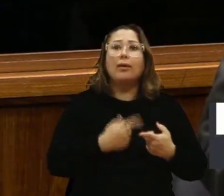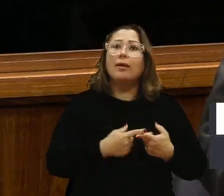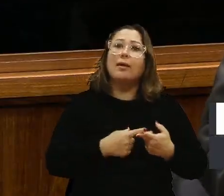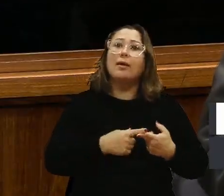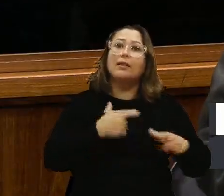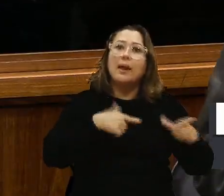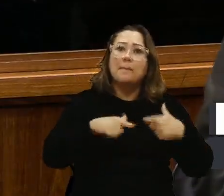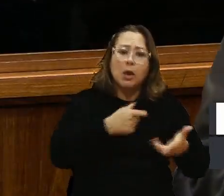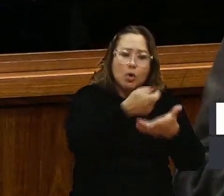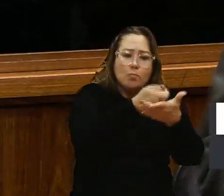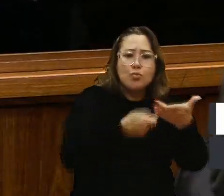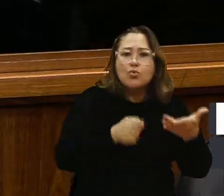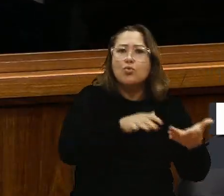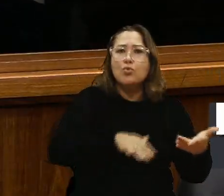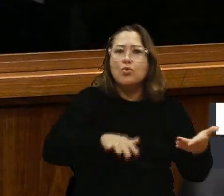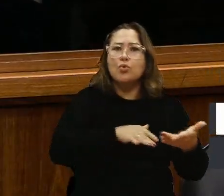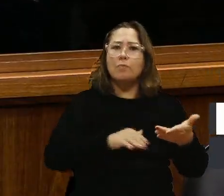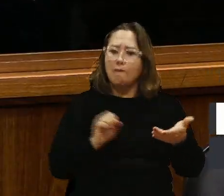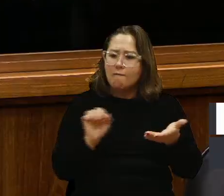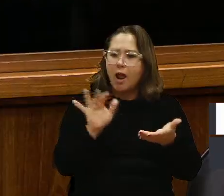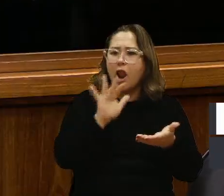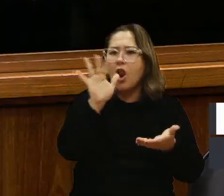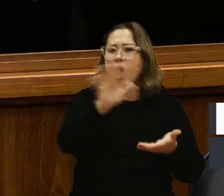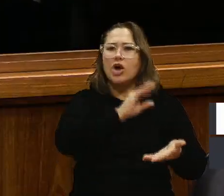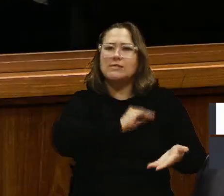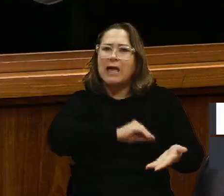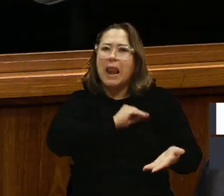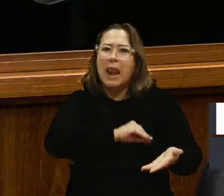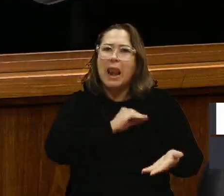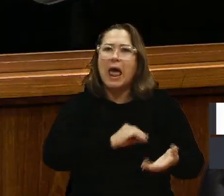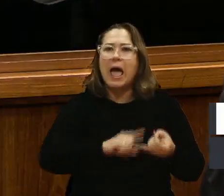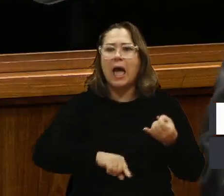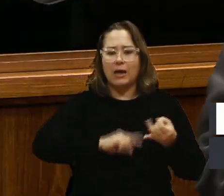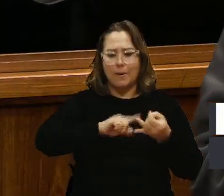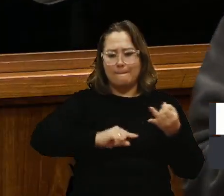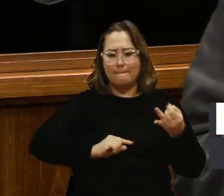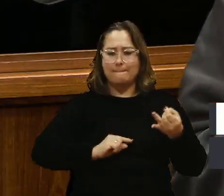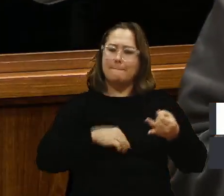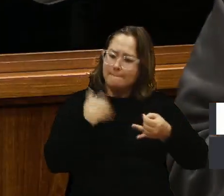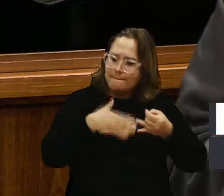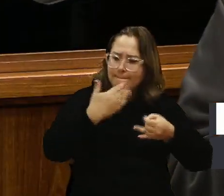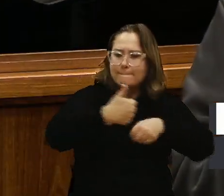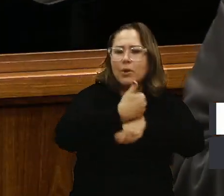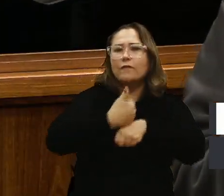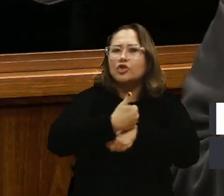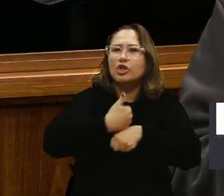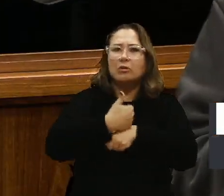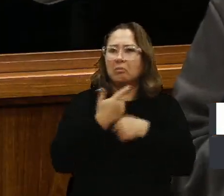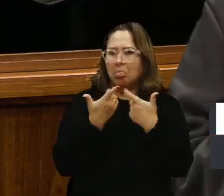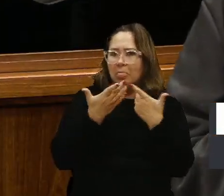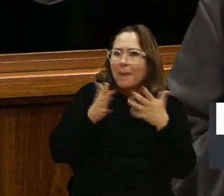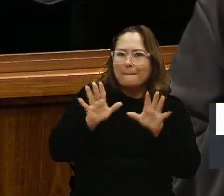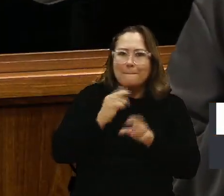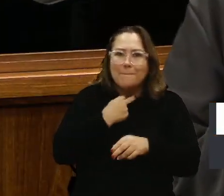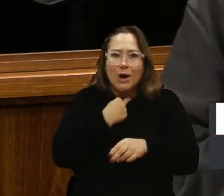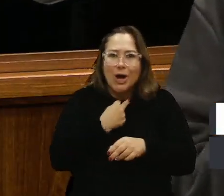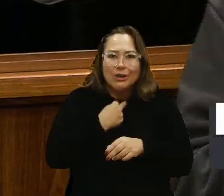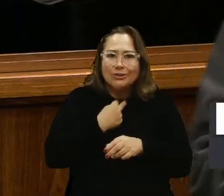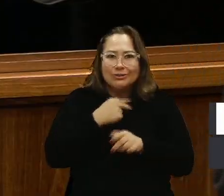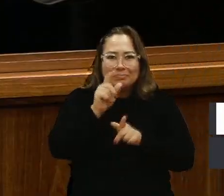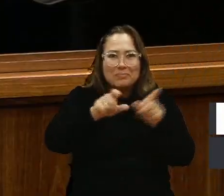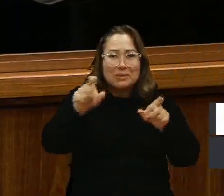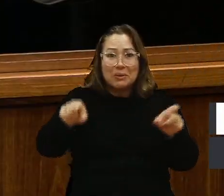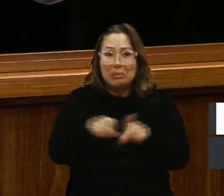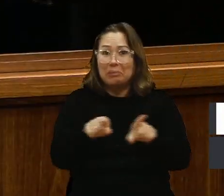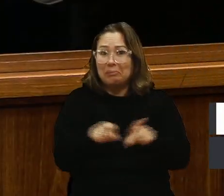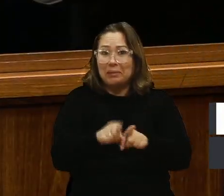fazendo concurso público, com valorização salarial, com plano de carreira, a gente não pode concordar que essas pessoas também